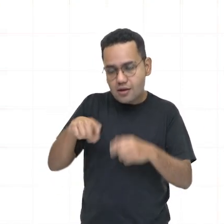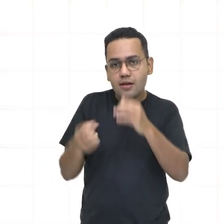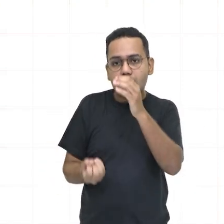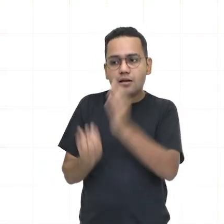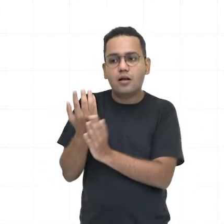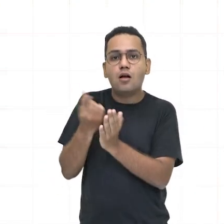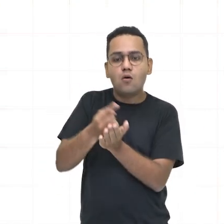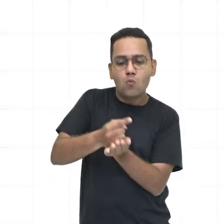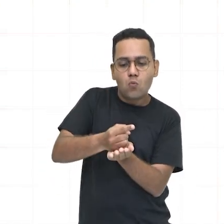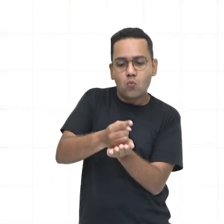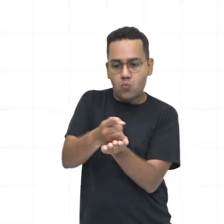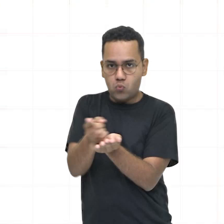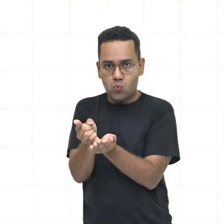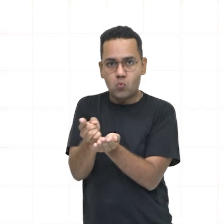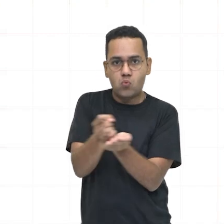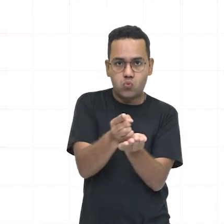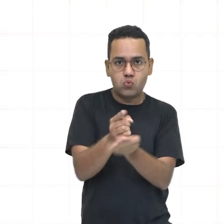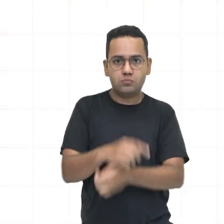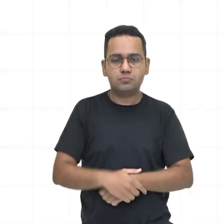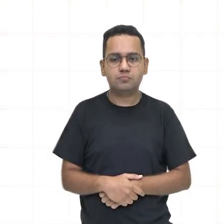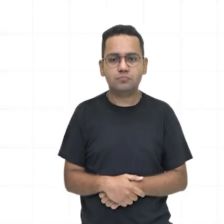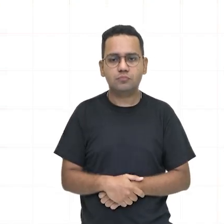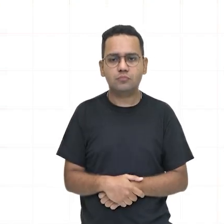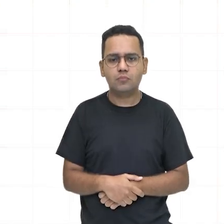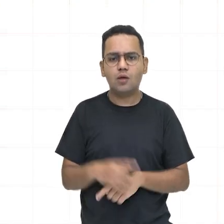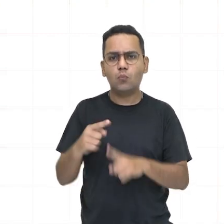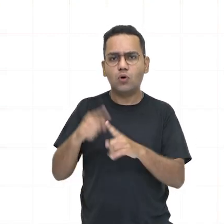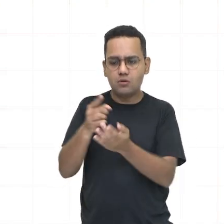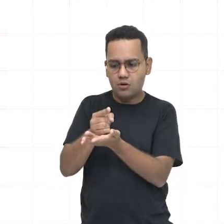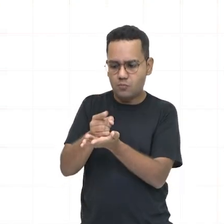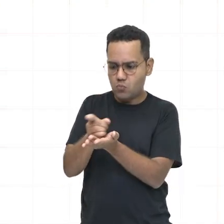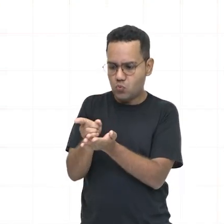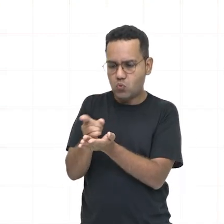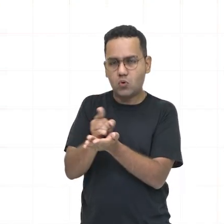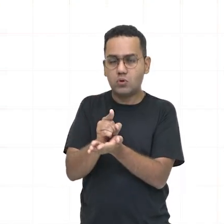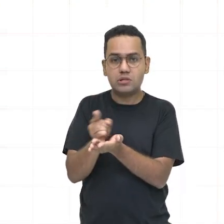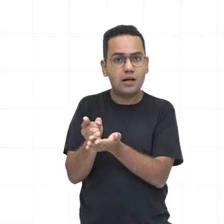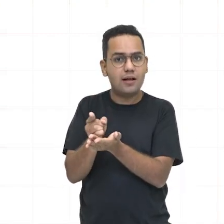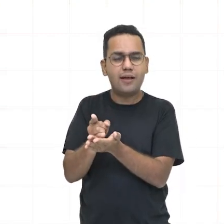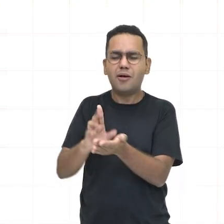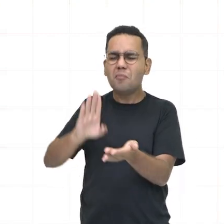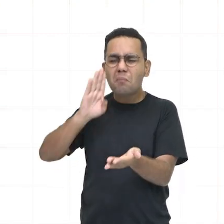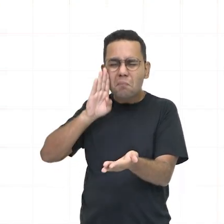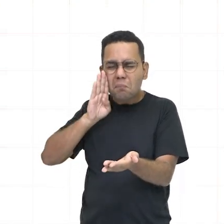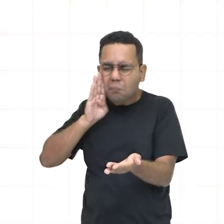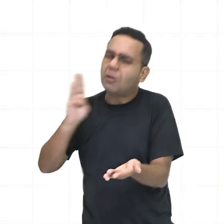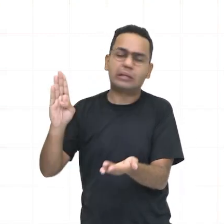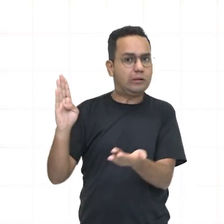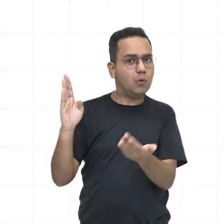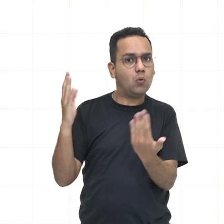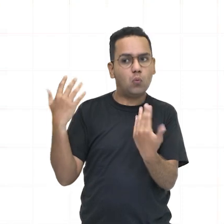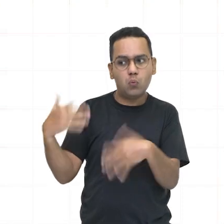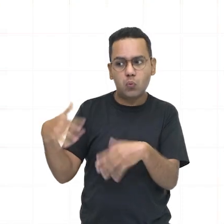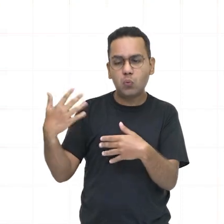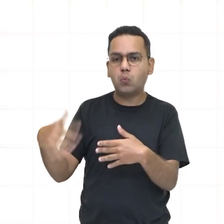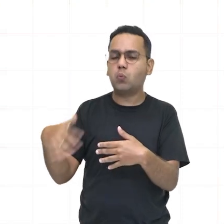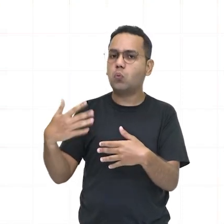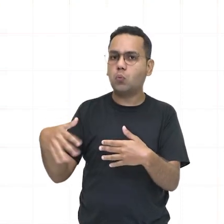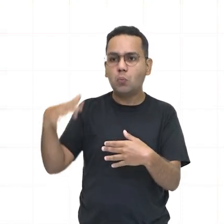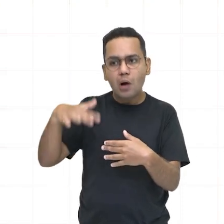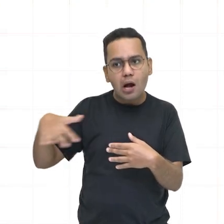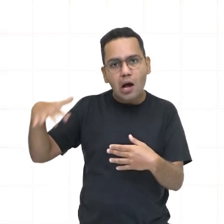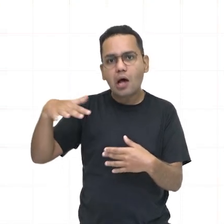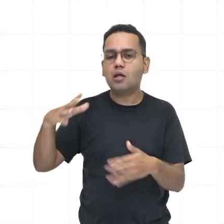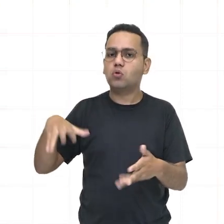alguns especialistas, o invento da bússola realmente foi um dos maiores inventos para o mapa no